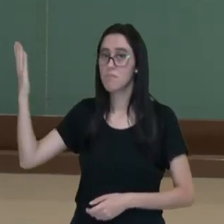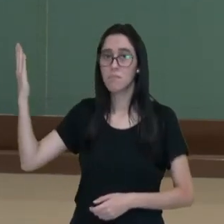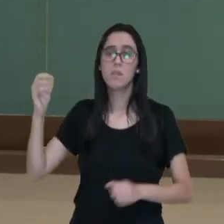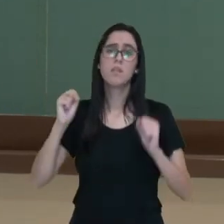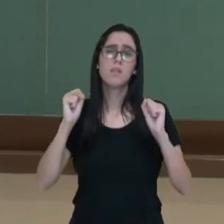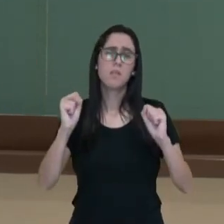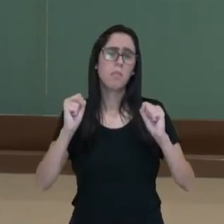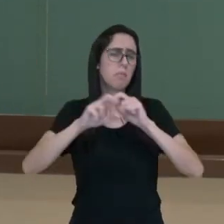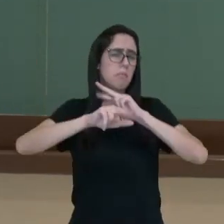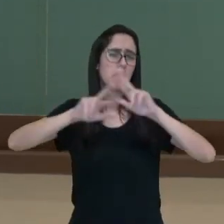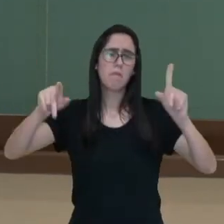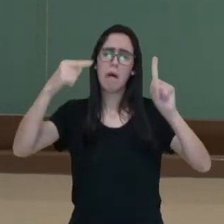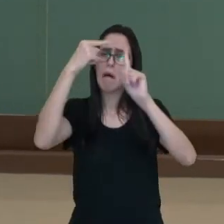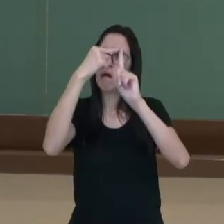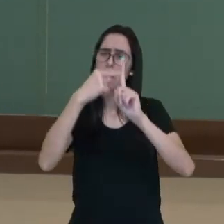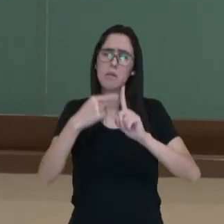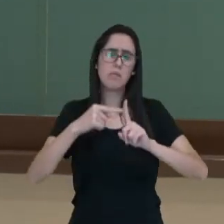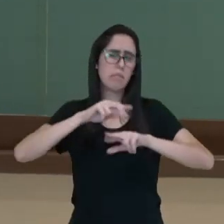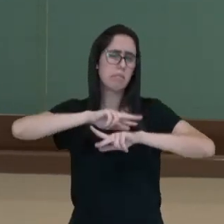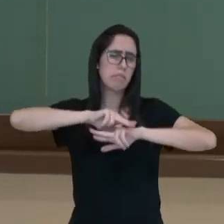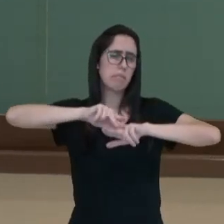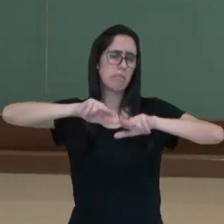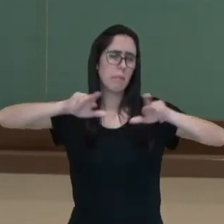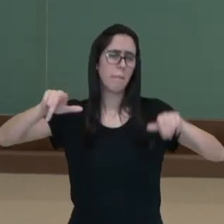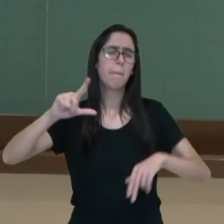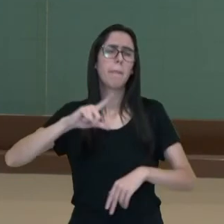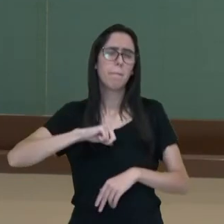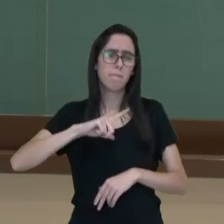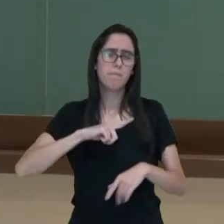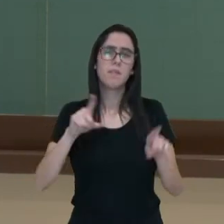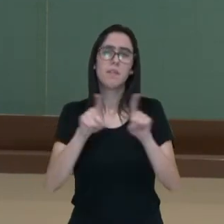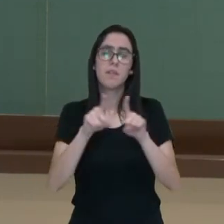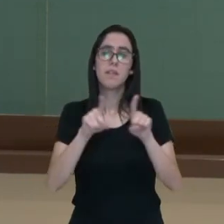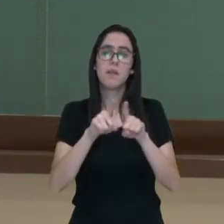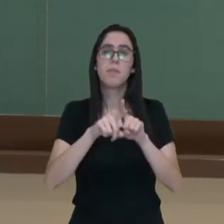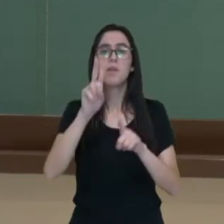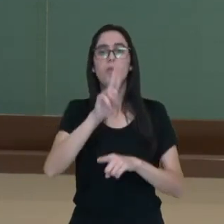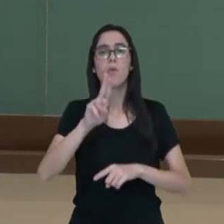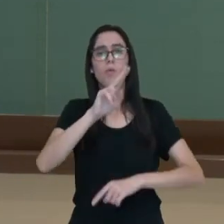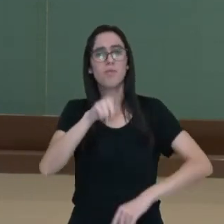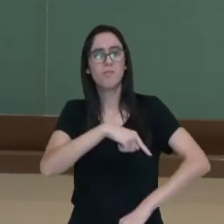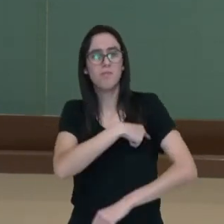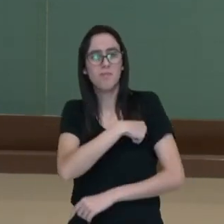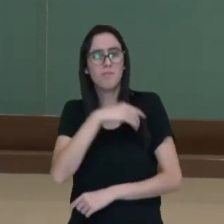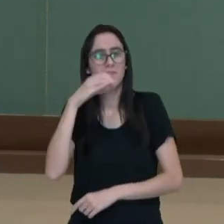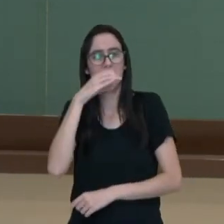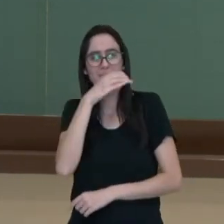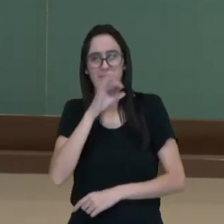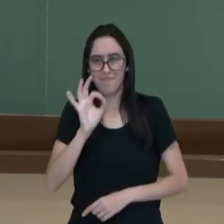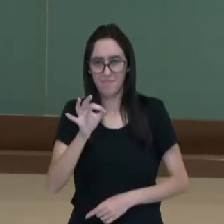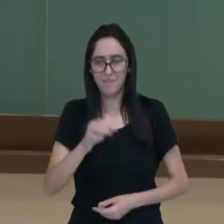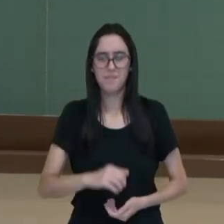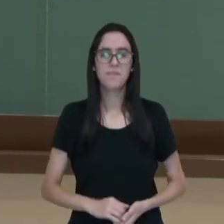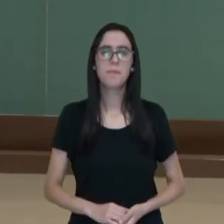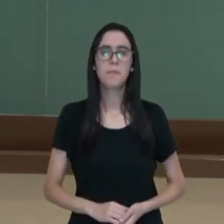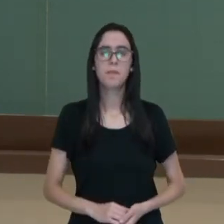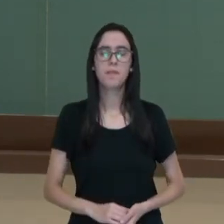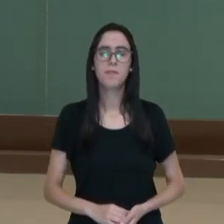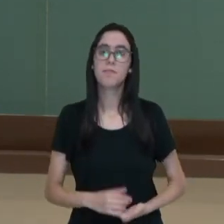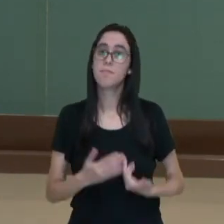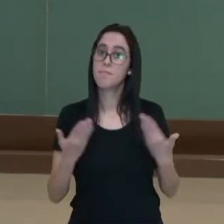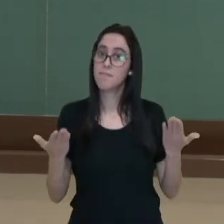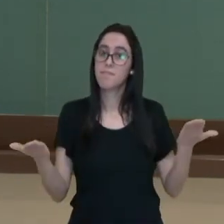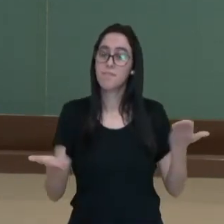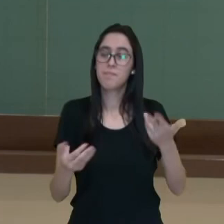digital, analógico e diferentes tipos, inclusive o termômetro que utiliza a dilatação do mercúrio. Então,